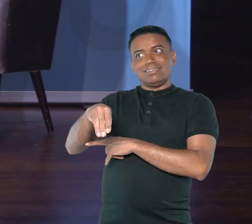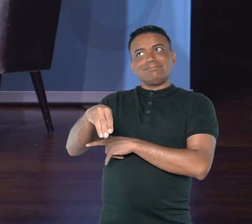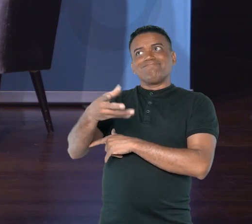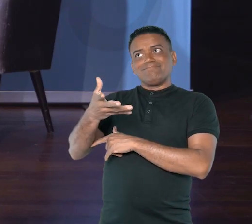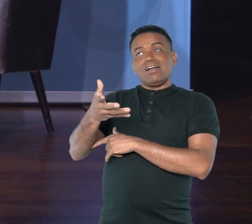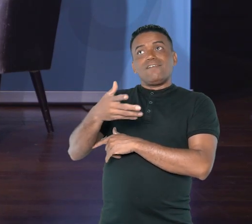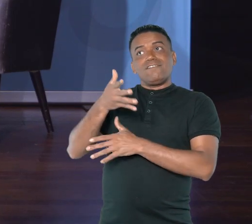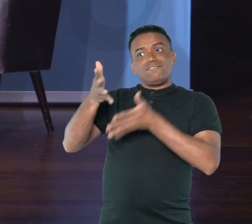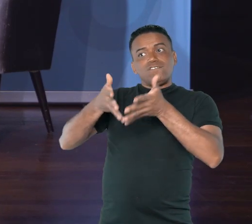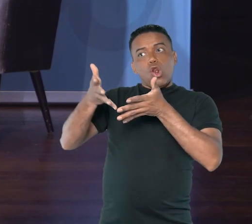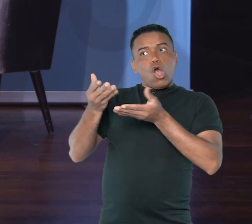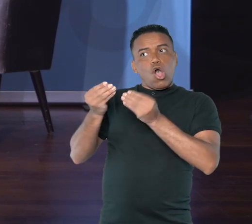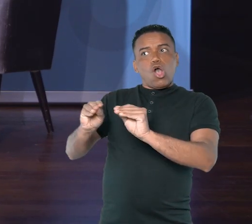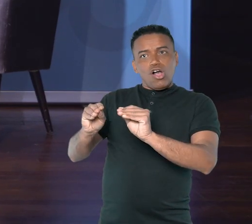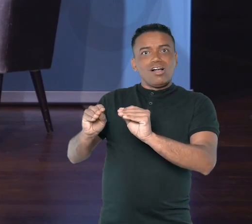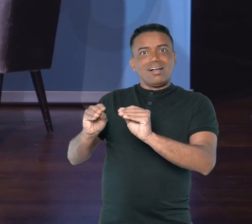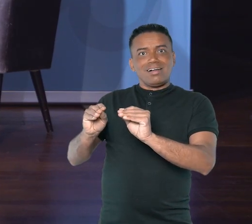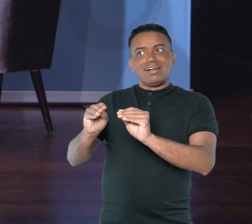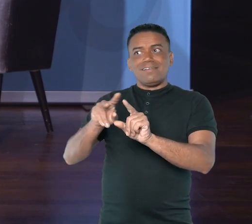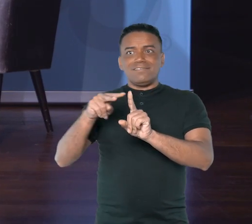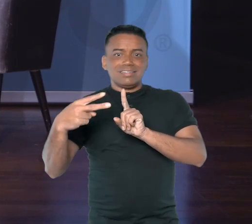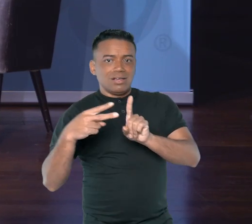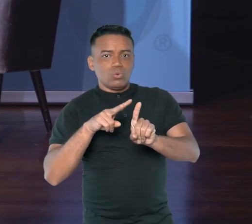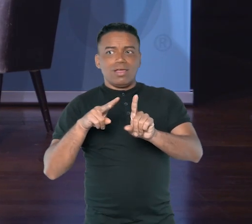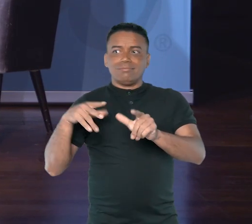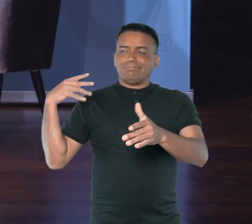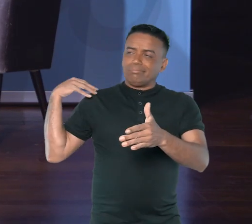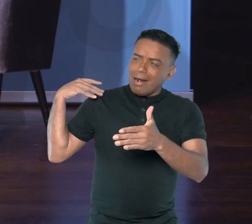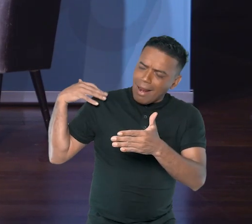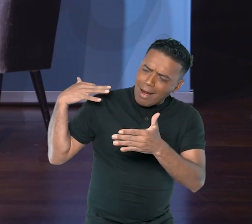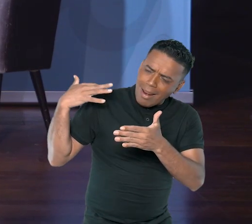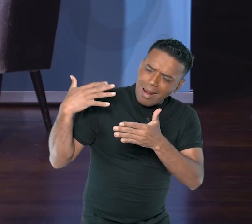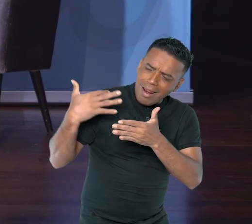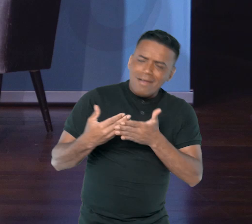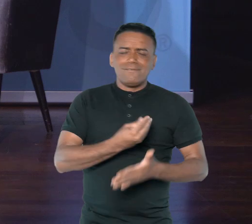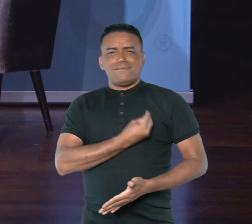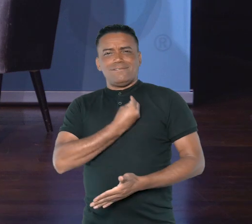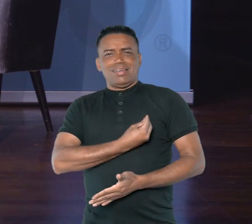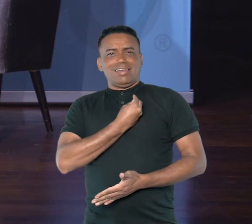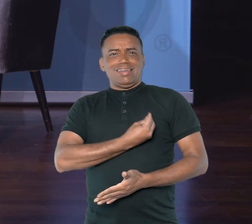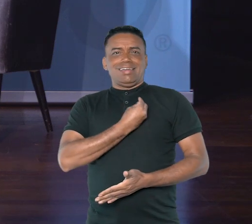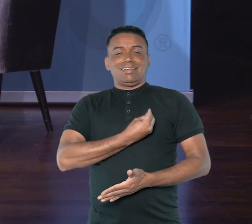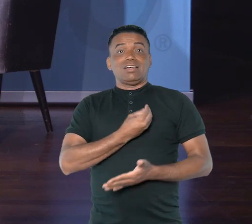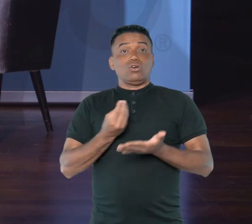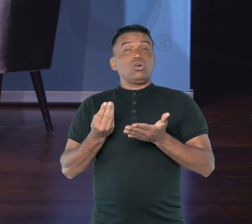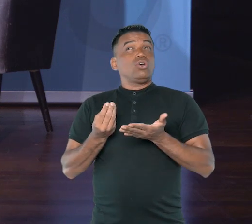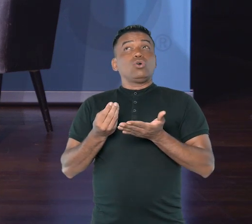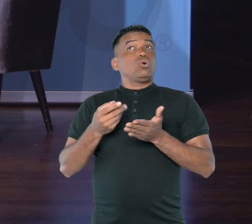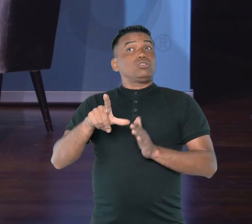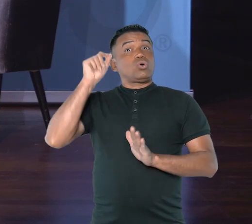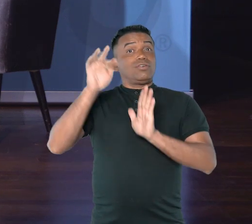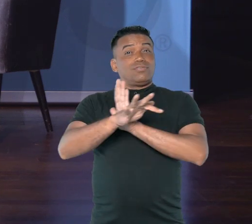fala da viagem sob a perspectiva da jornada, né? Eu escolhi para a epígrafe do livro a frase